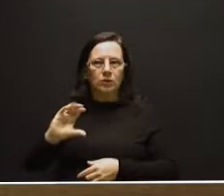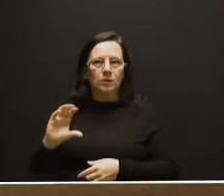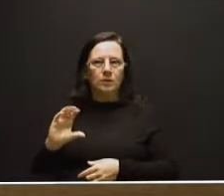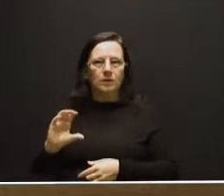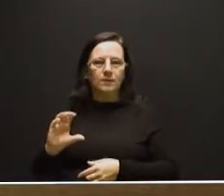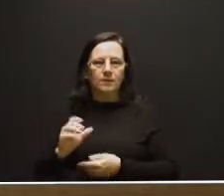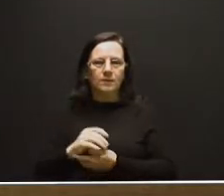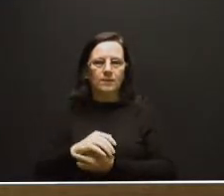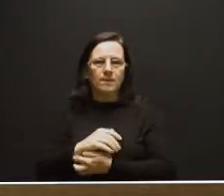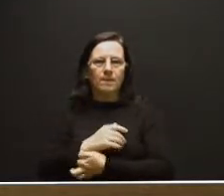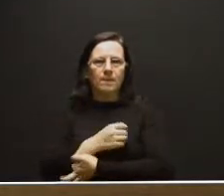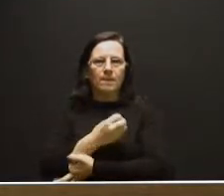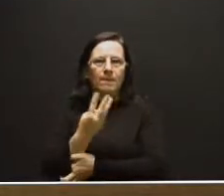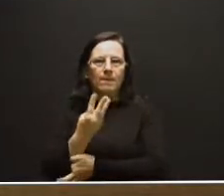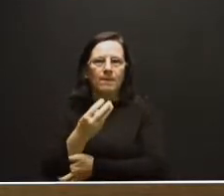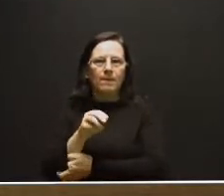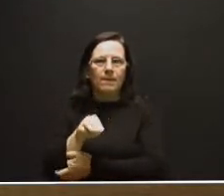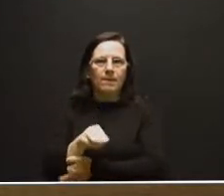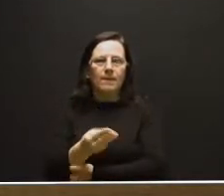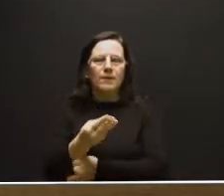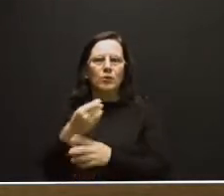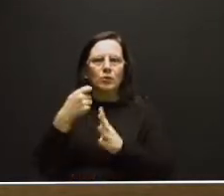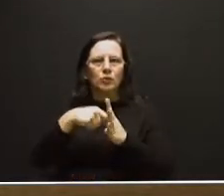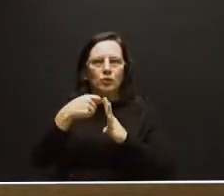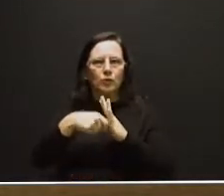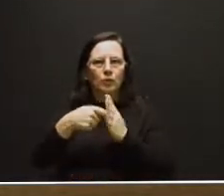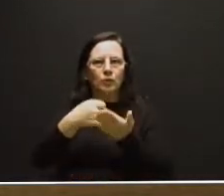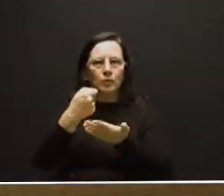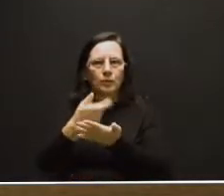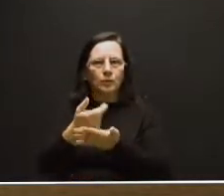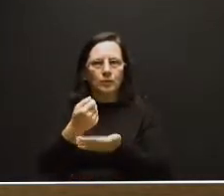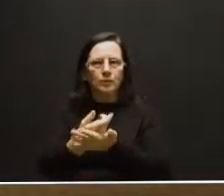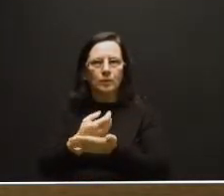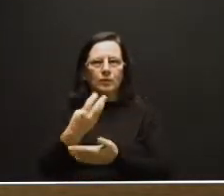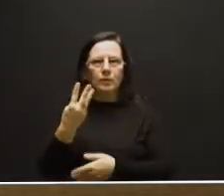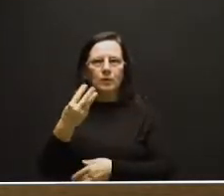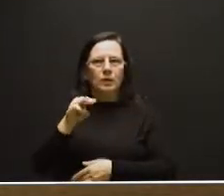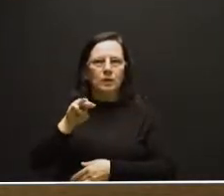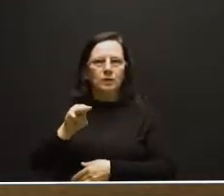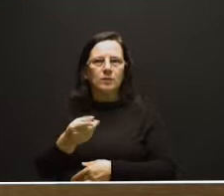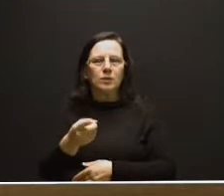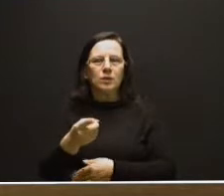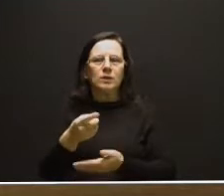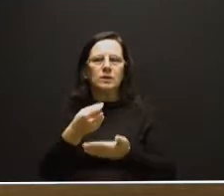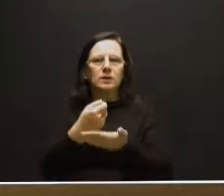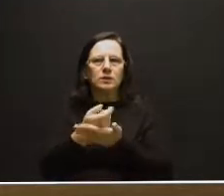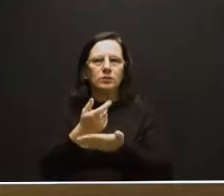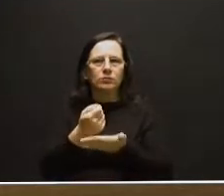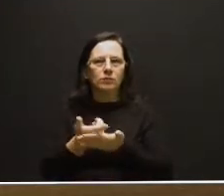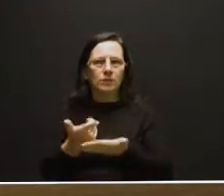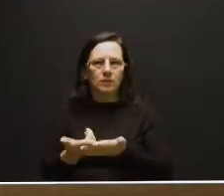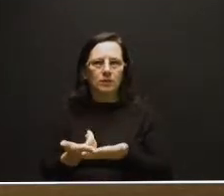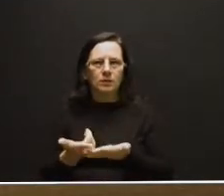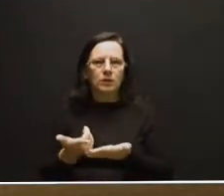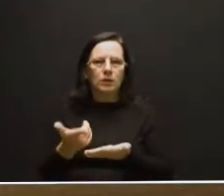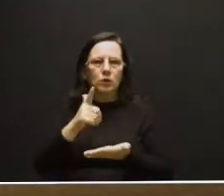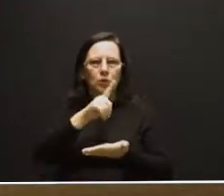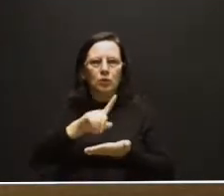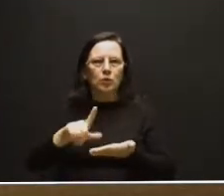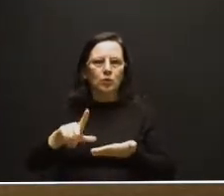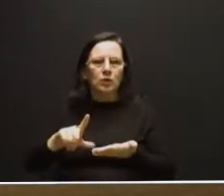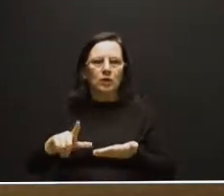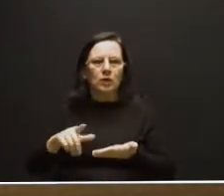recebendo três milhões e meio mês 3 milhões meio mês quem não tem um aparelho